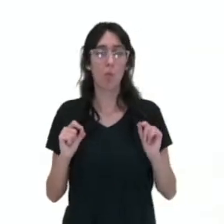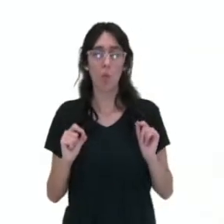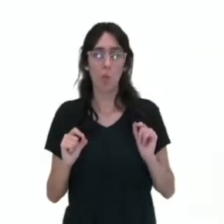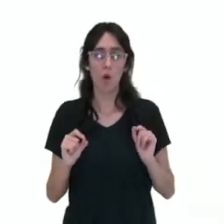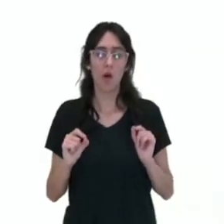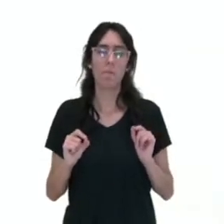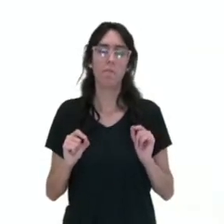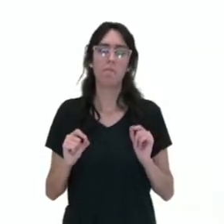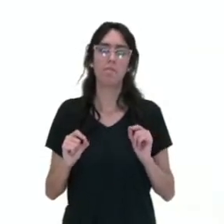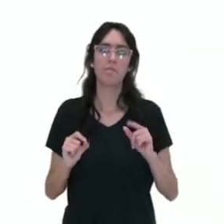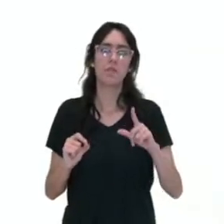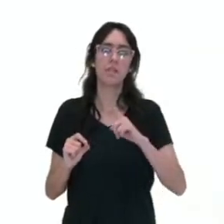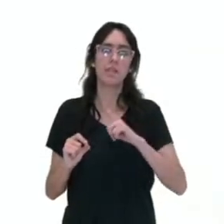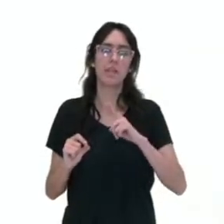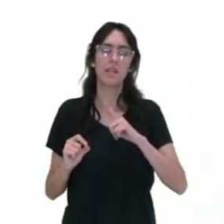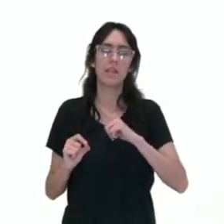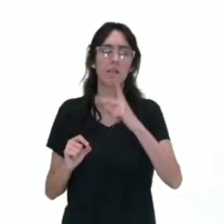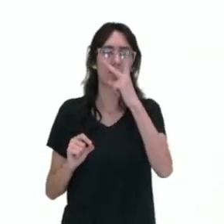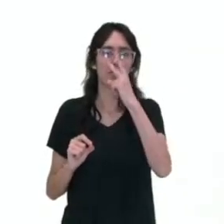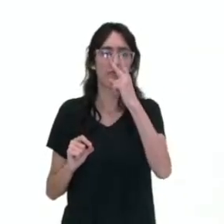possui